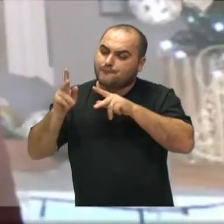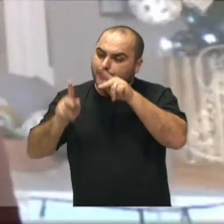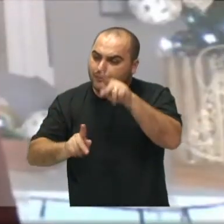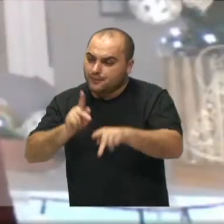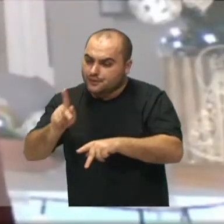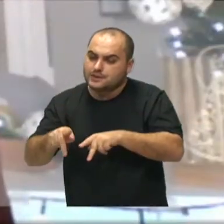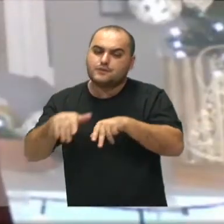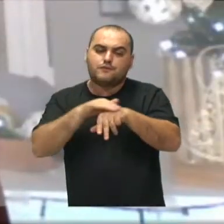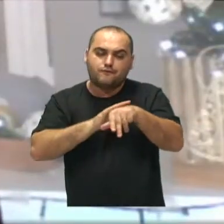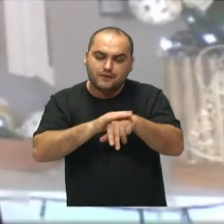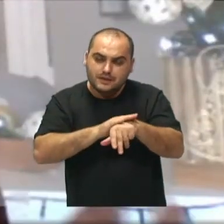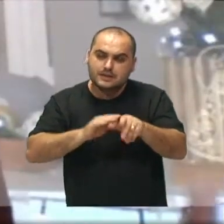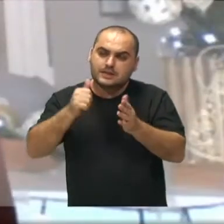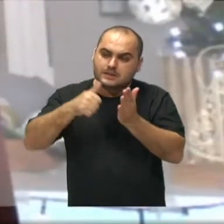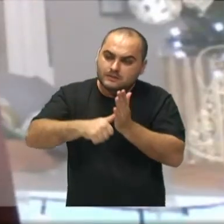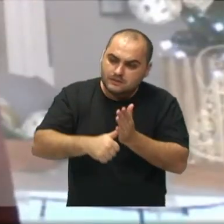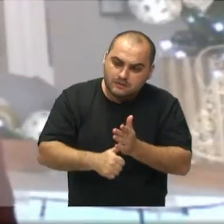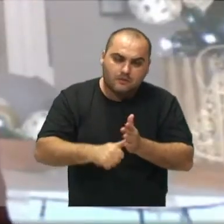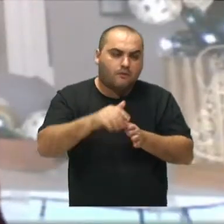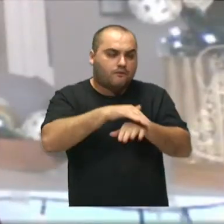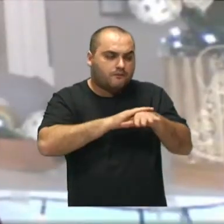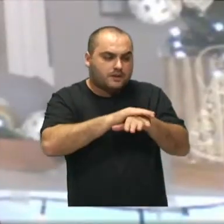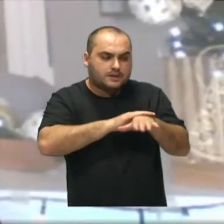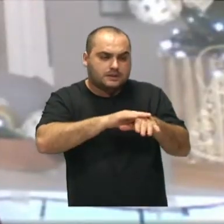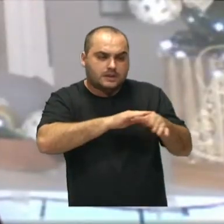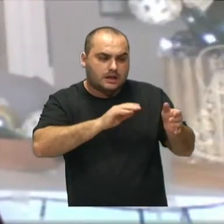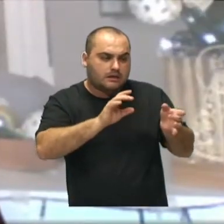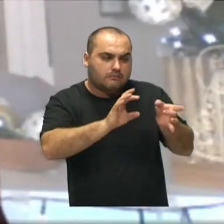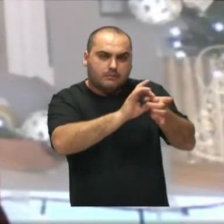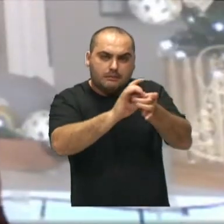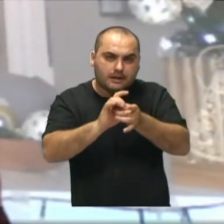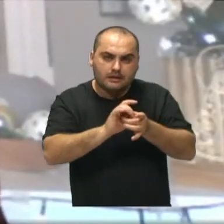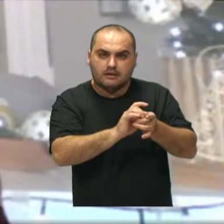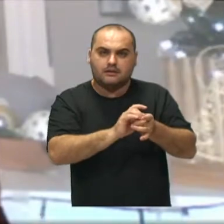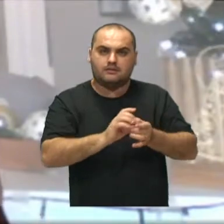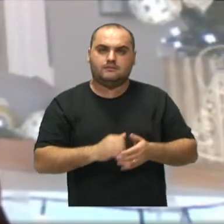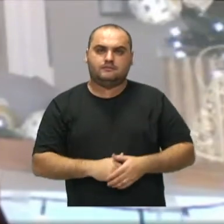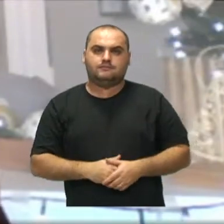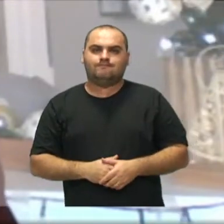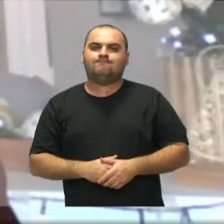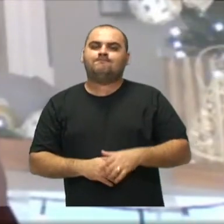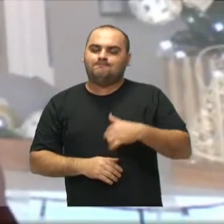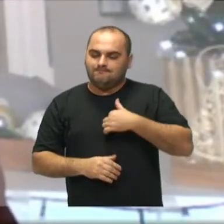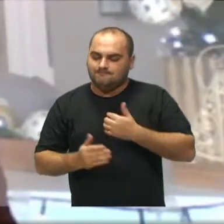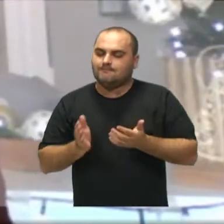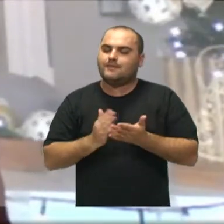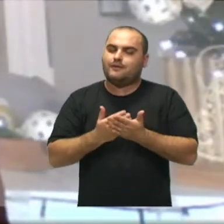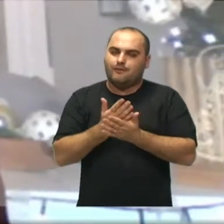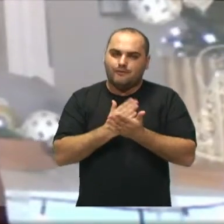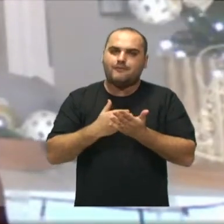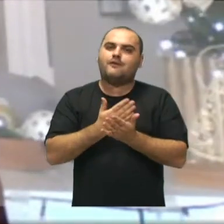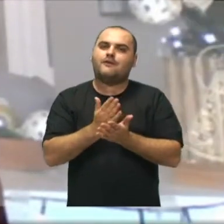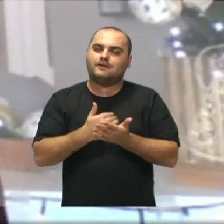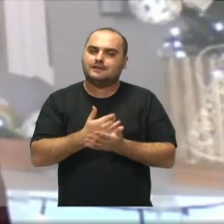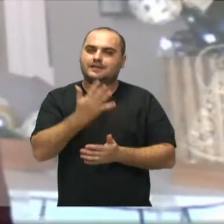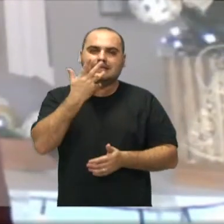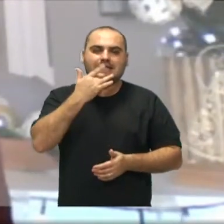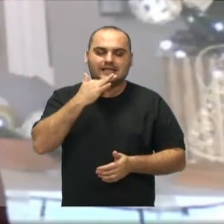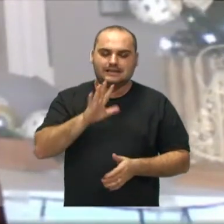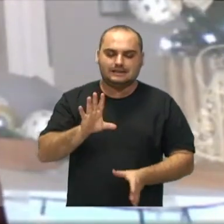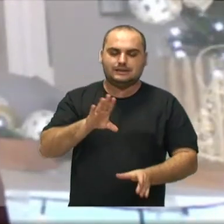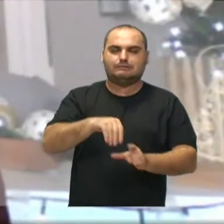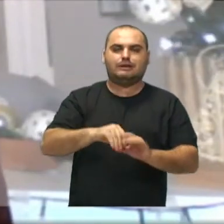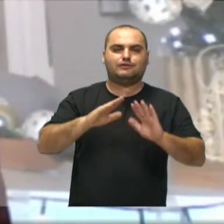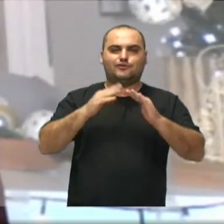com seus associados, com seus filiados, por que não assim, por que assado? Me incomoda muito o fato das crianças não estarem numa sala